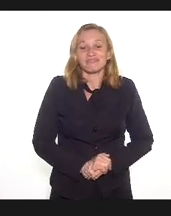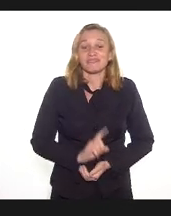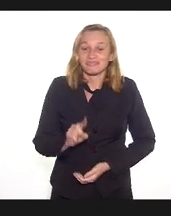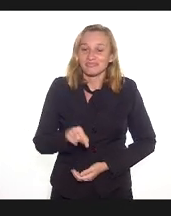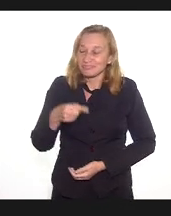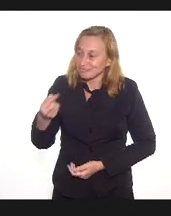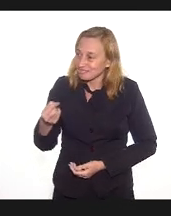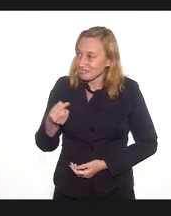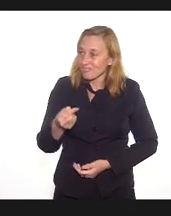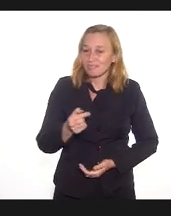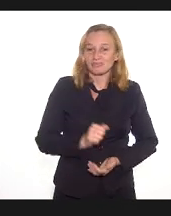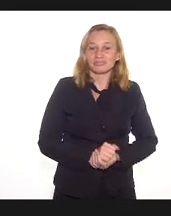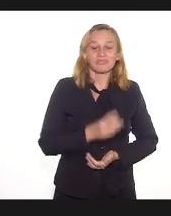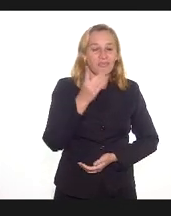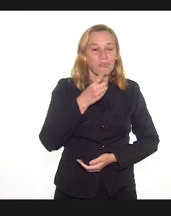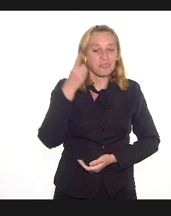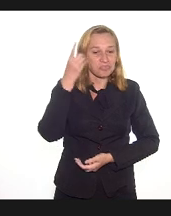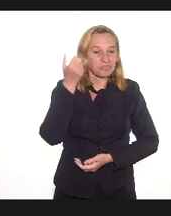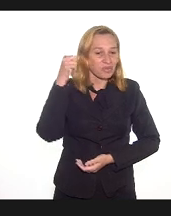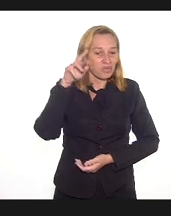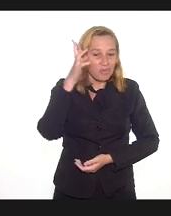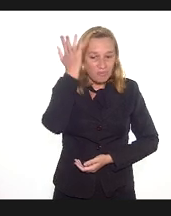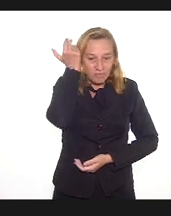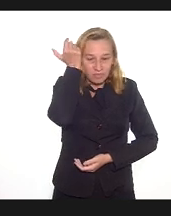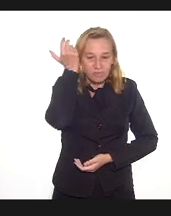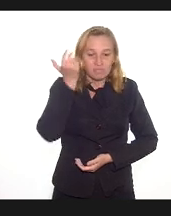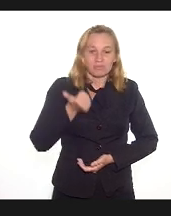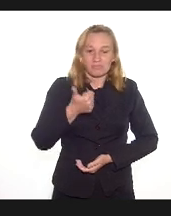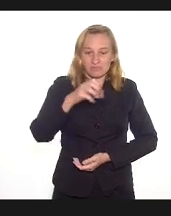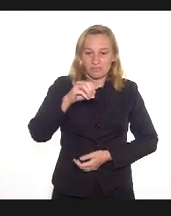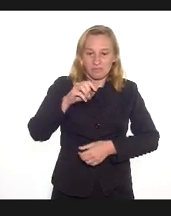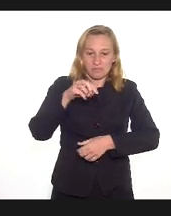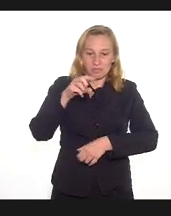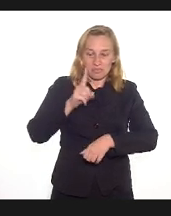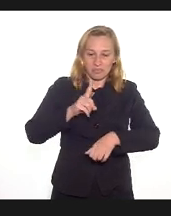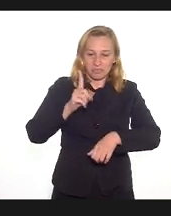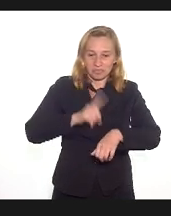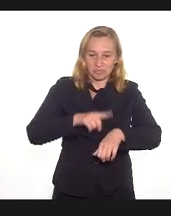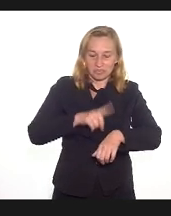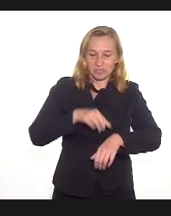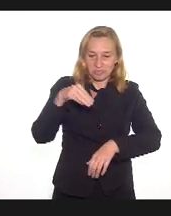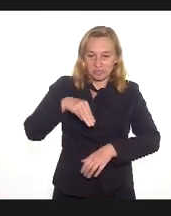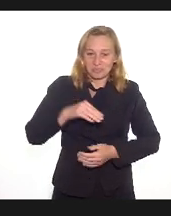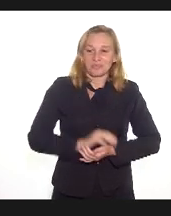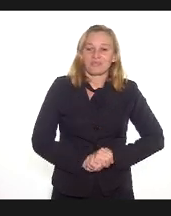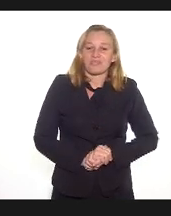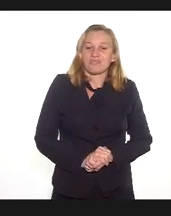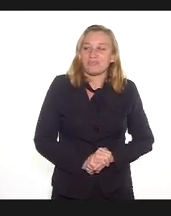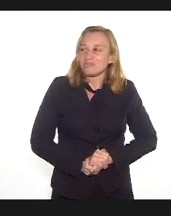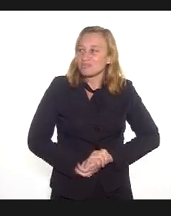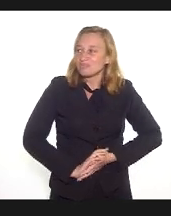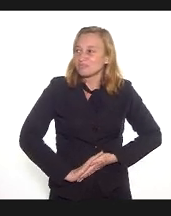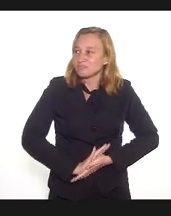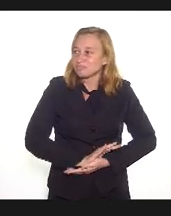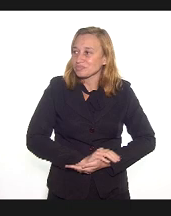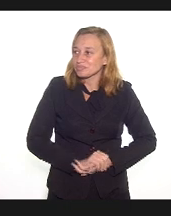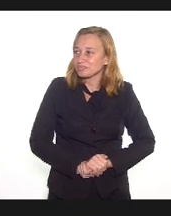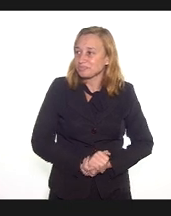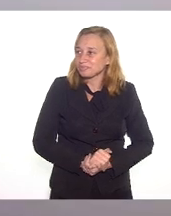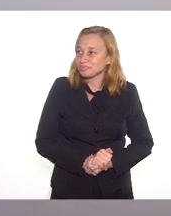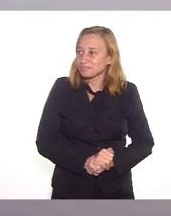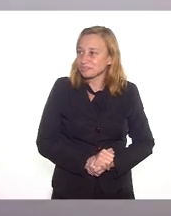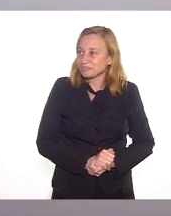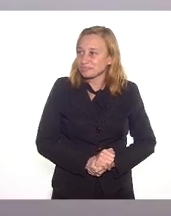Próximo orador, nobre deputado Eliomar Coelho. Vossa Excelência dispõe de 10 minutos do tempo regimental.